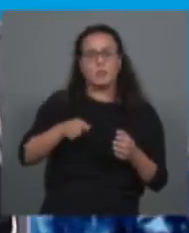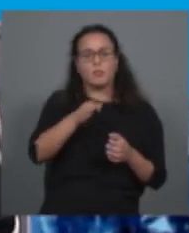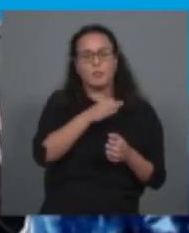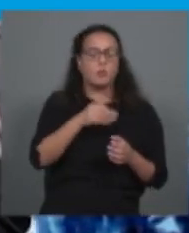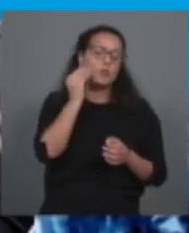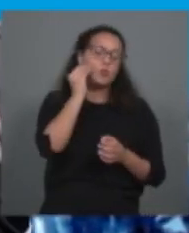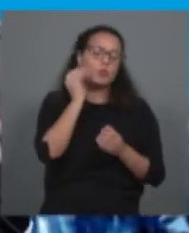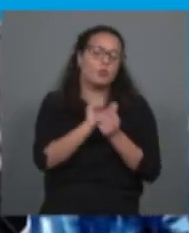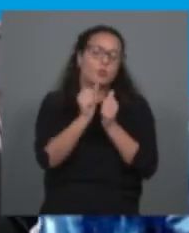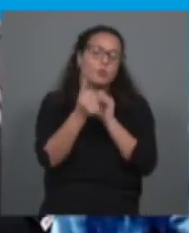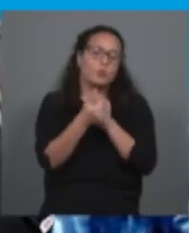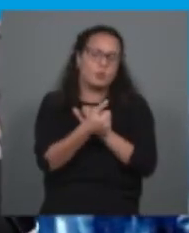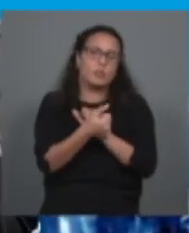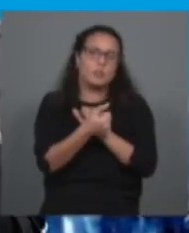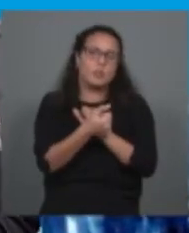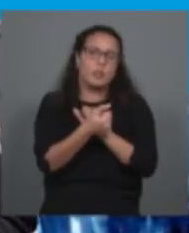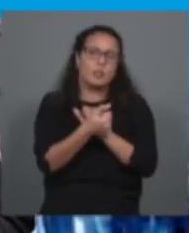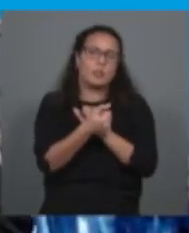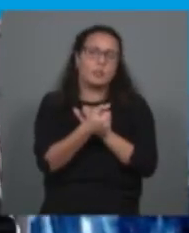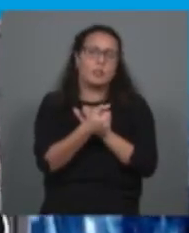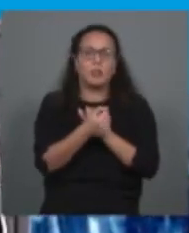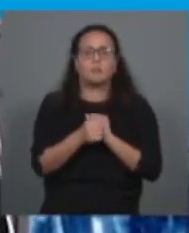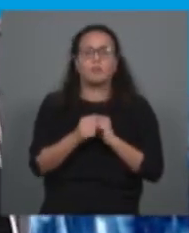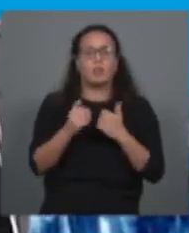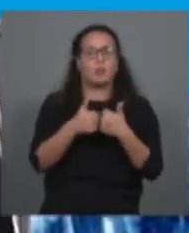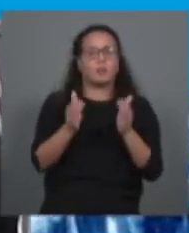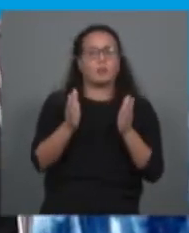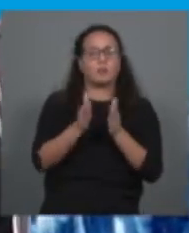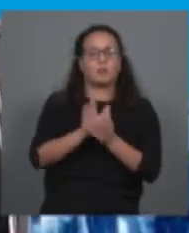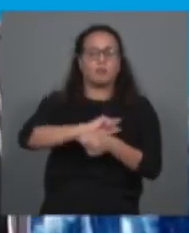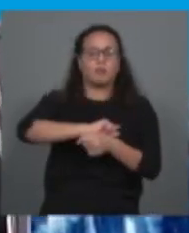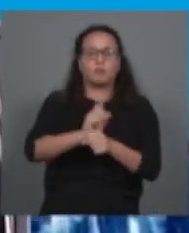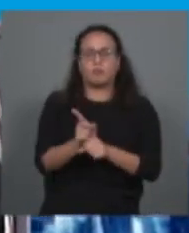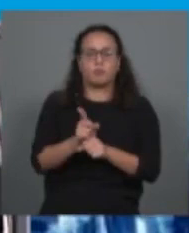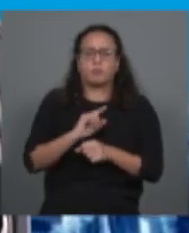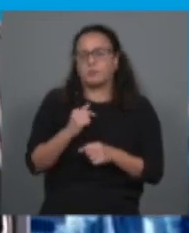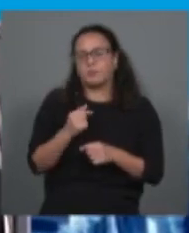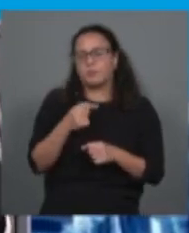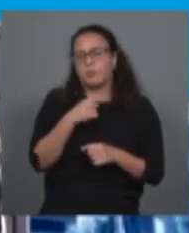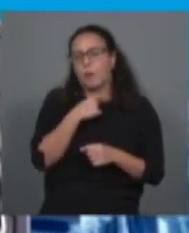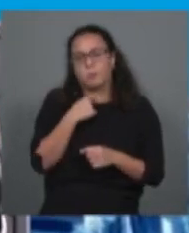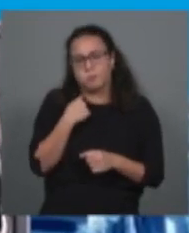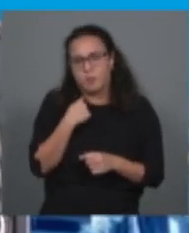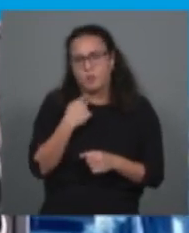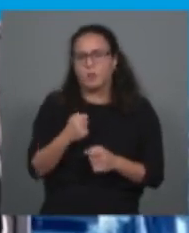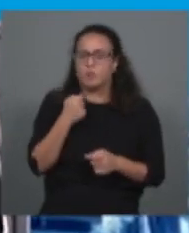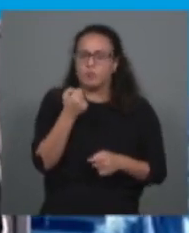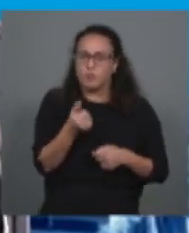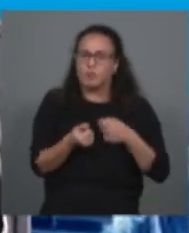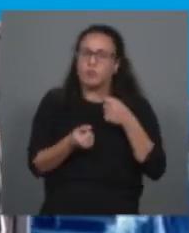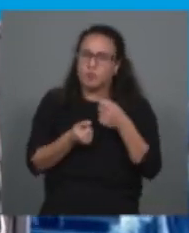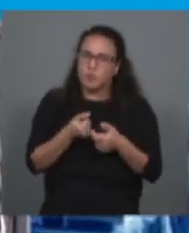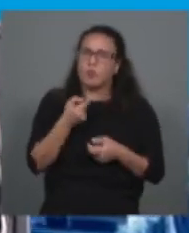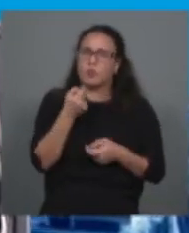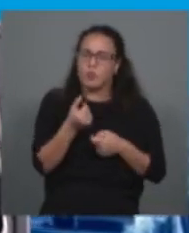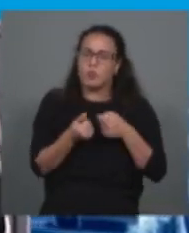em cada dia, porque não podemos mudar tudo de uma vez, mas algumas pequenas coisas sim. E a nossa ação de cristãos tem que ser uma